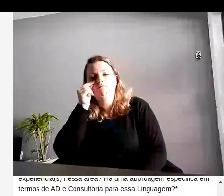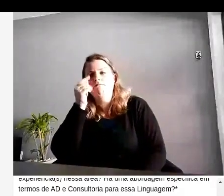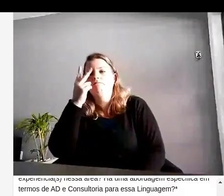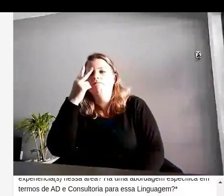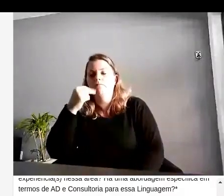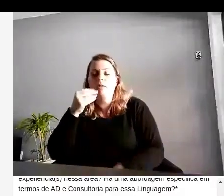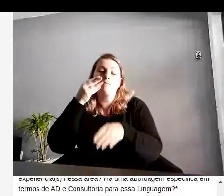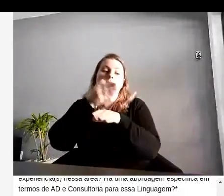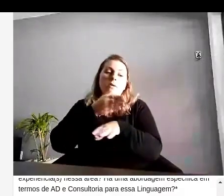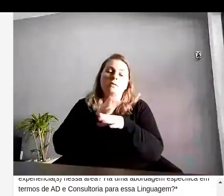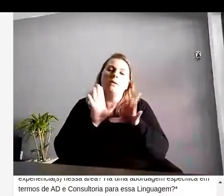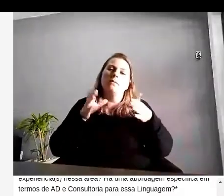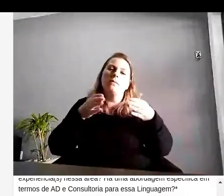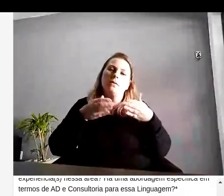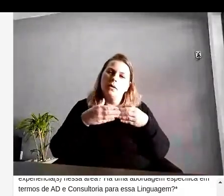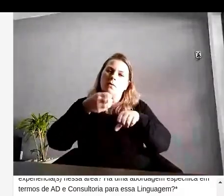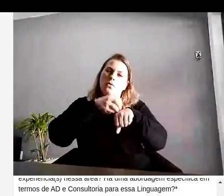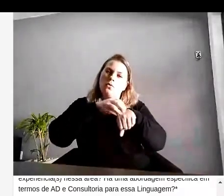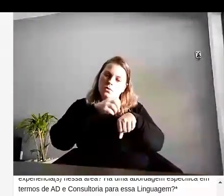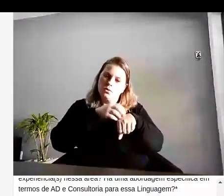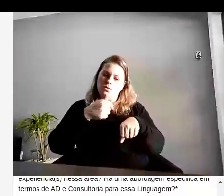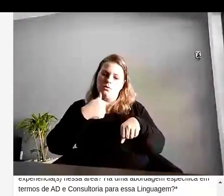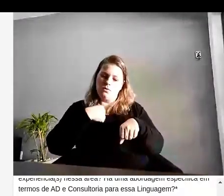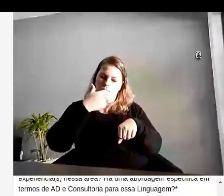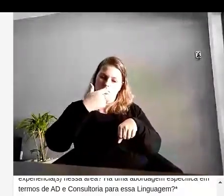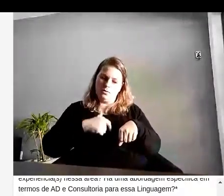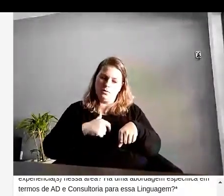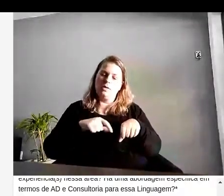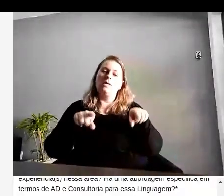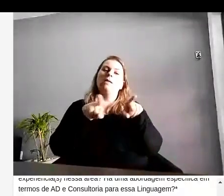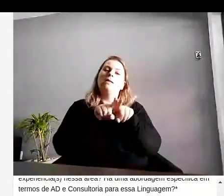consultora, ela também traz consigo